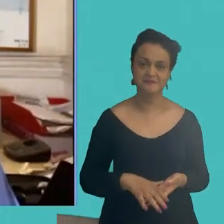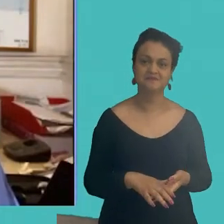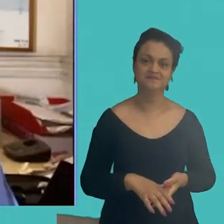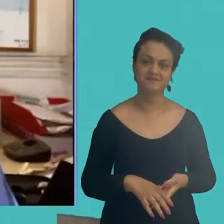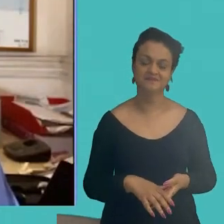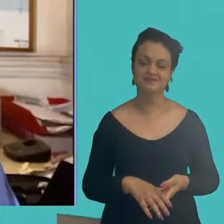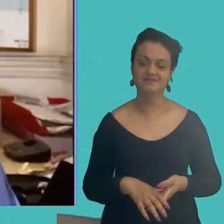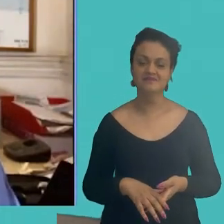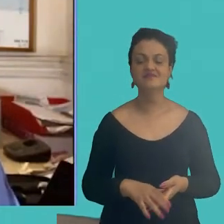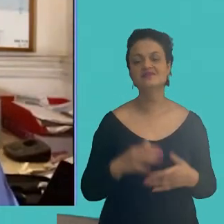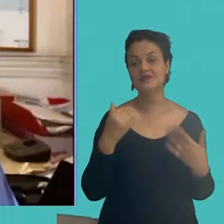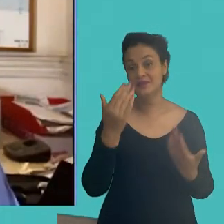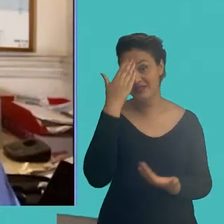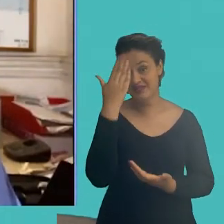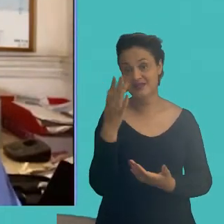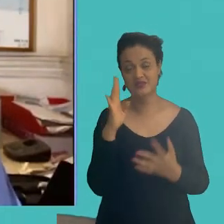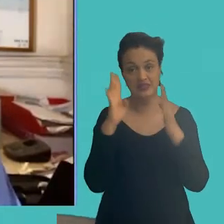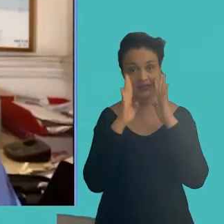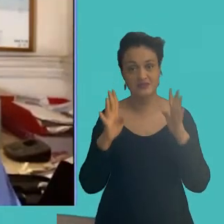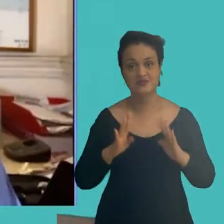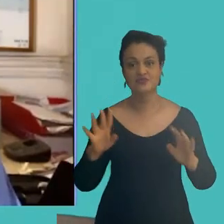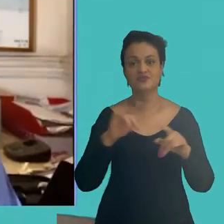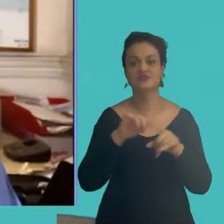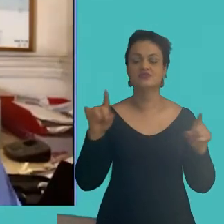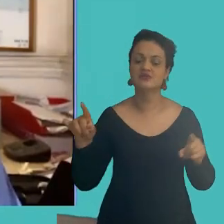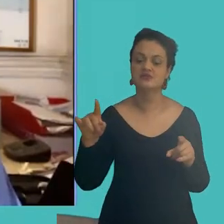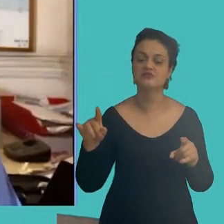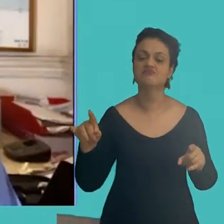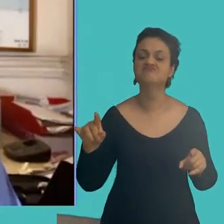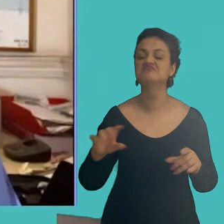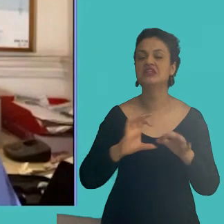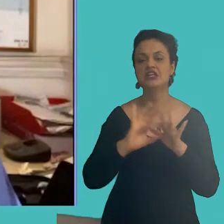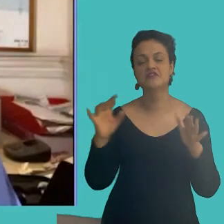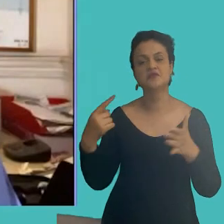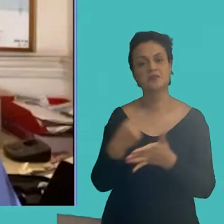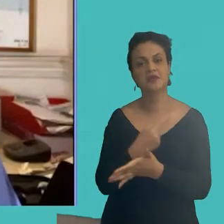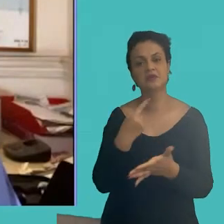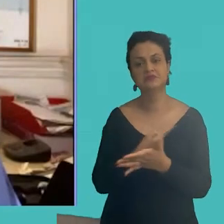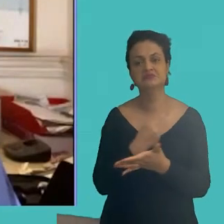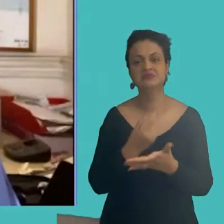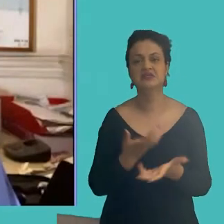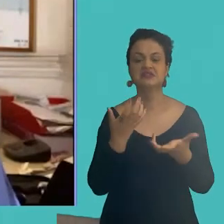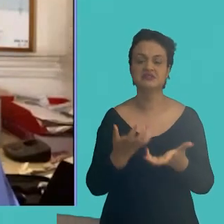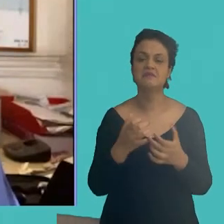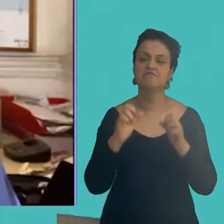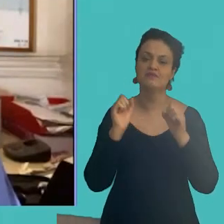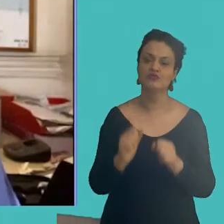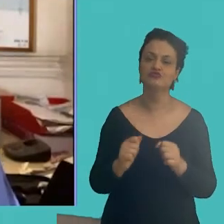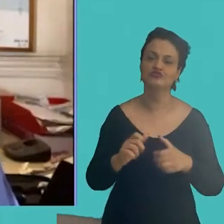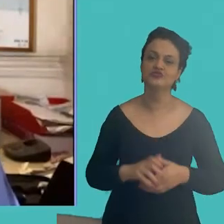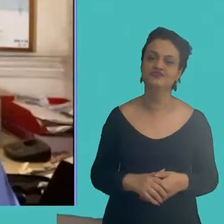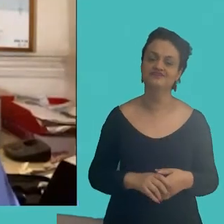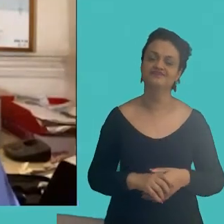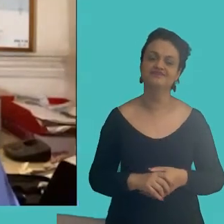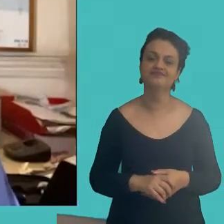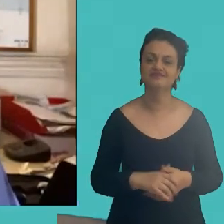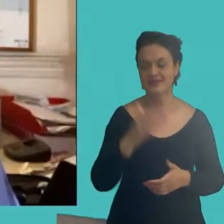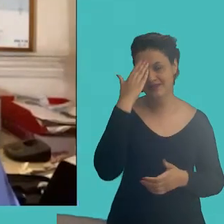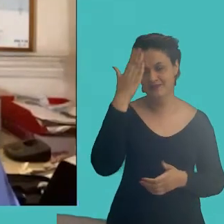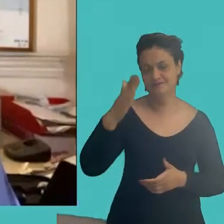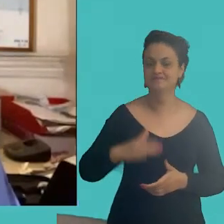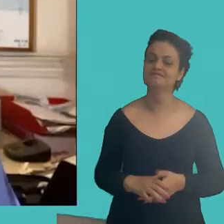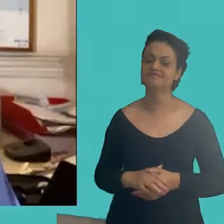agradeço muito a atenção de todos vocês. Fico aqui à disposição para responder o que vocês quiserem perguntar. Muito obrigado.